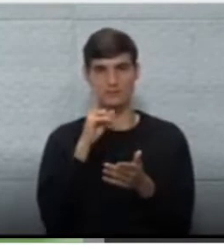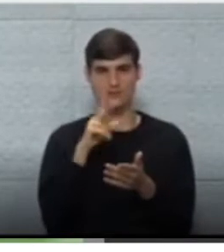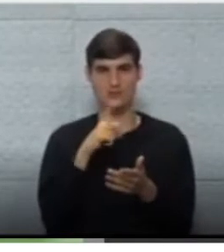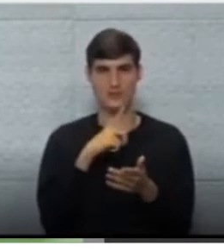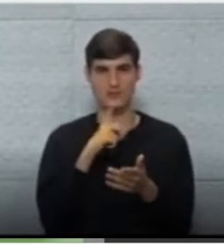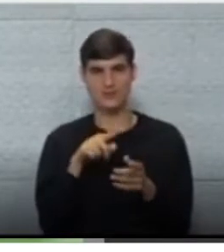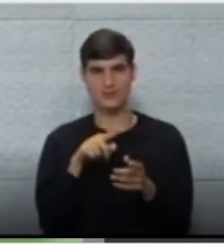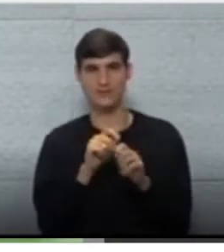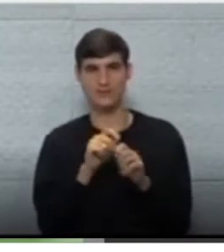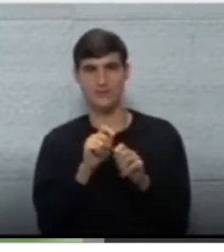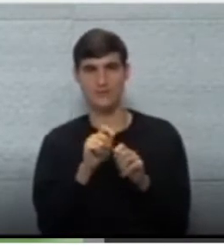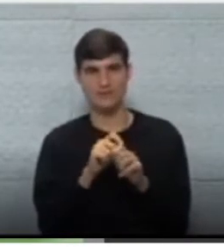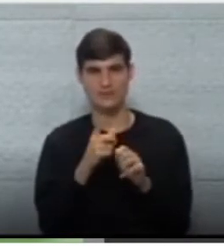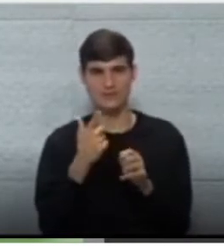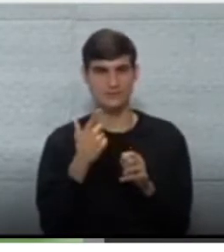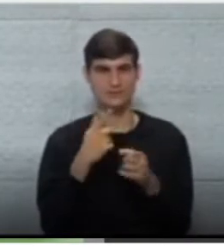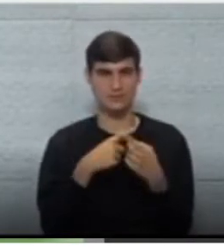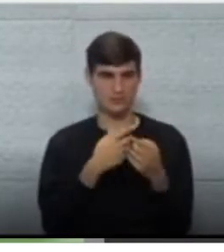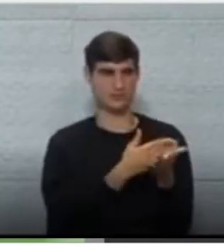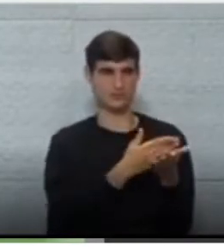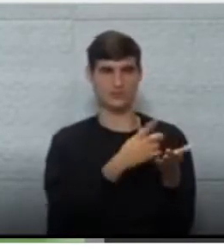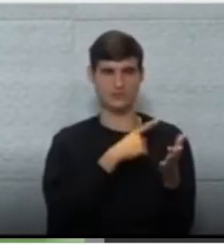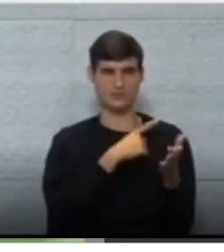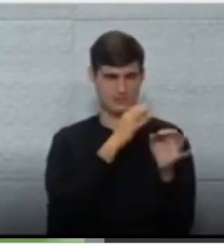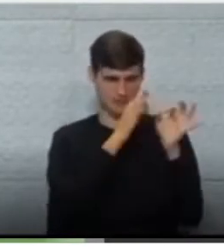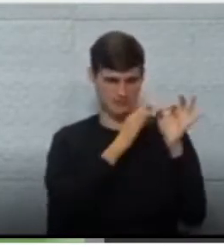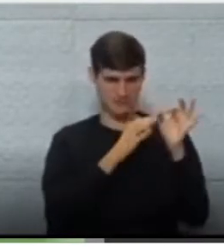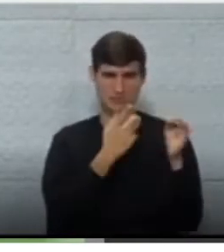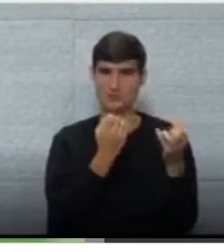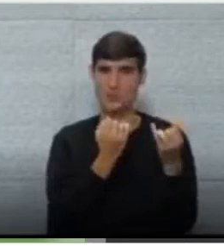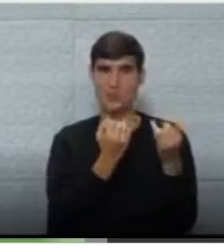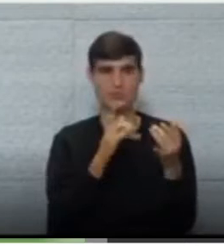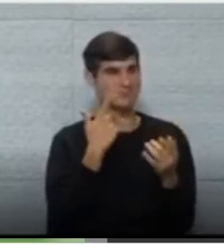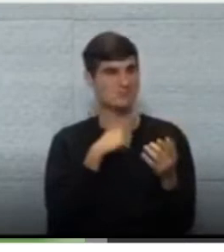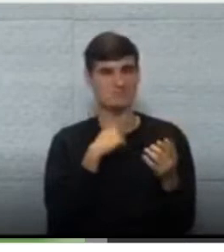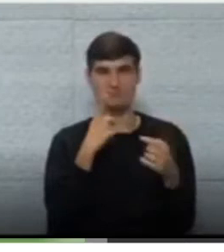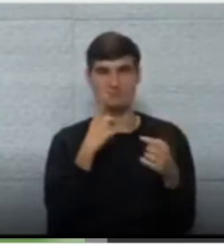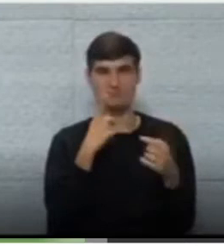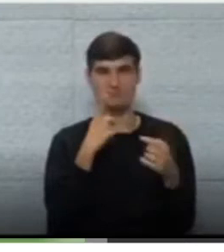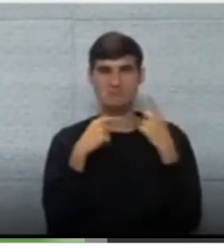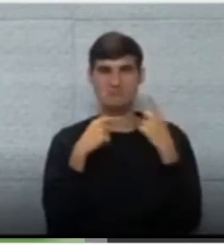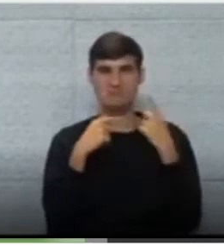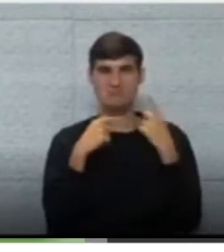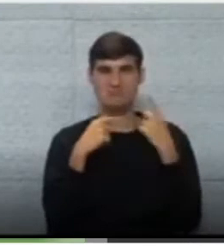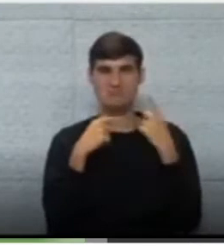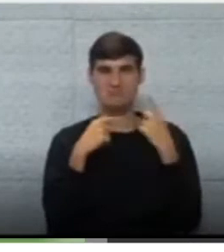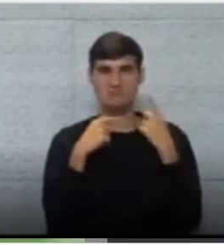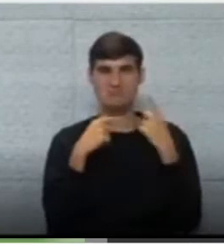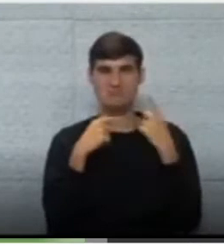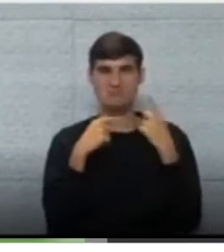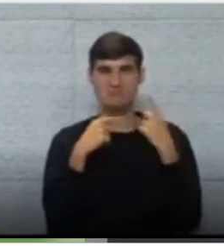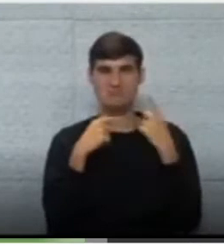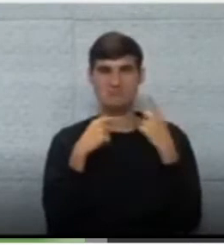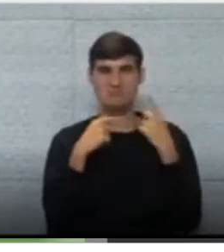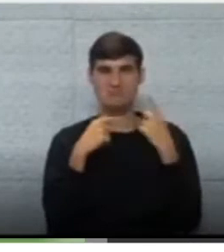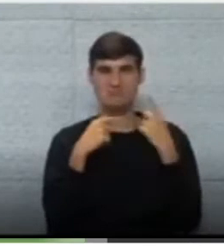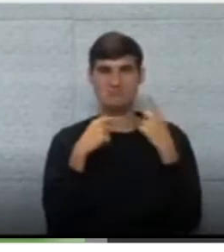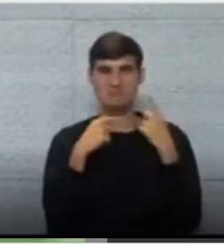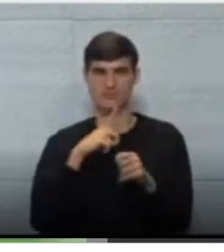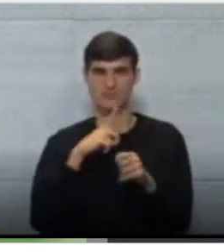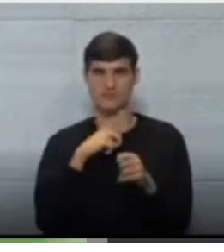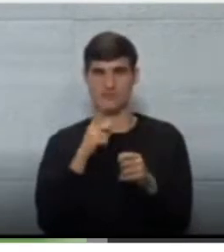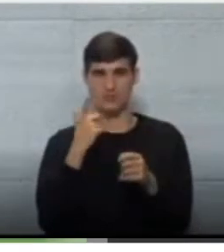tem tanto micro-organismo assim que a gente vai ter que fazer essa diluição tão alta ou que vai dar tanta diferença